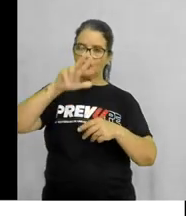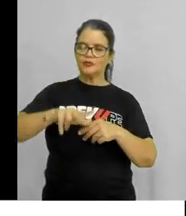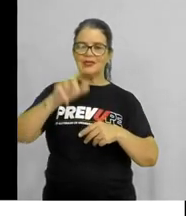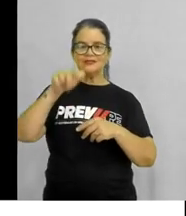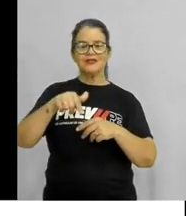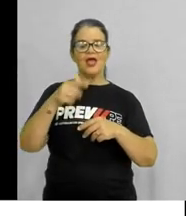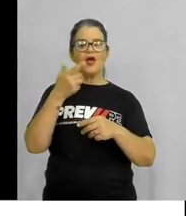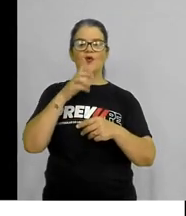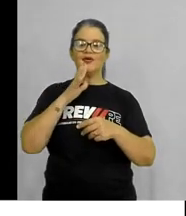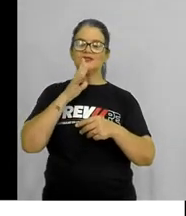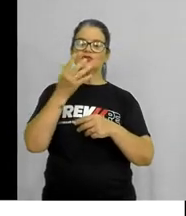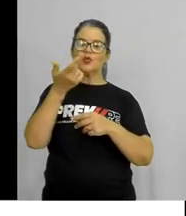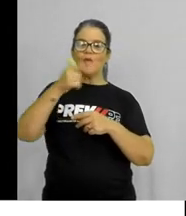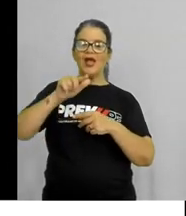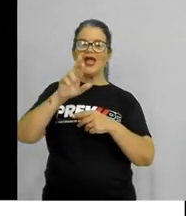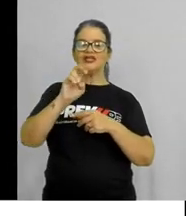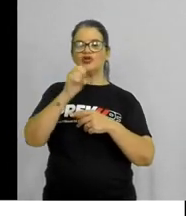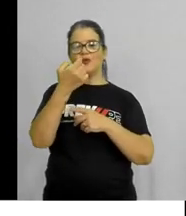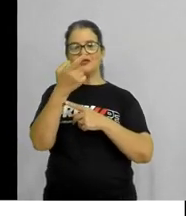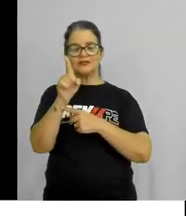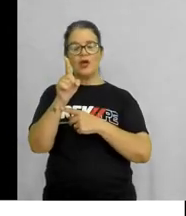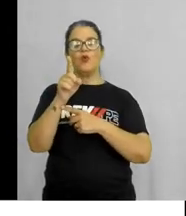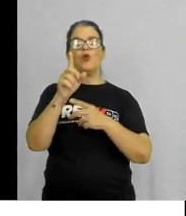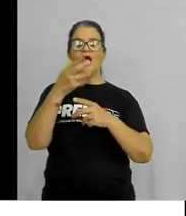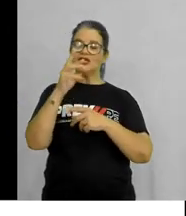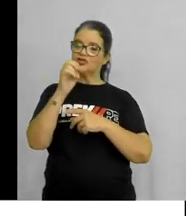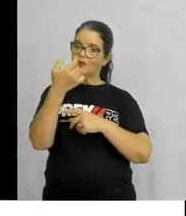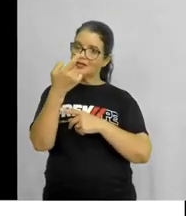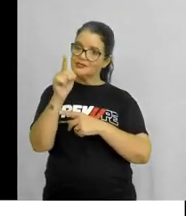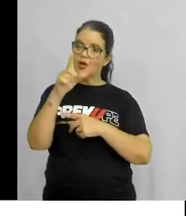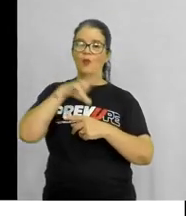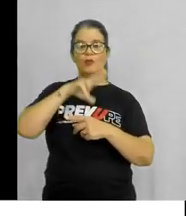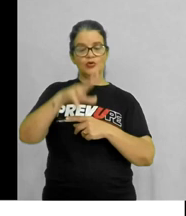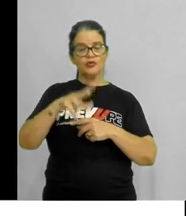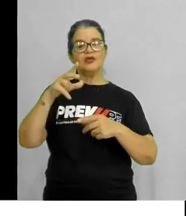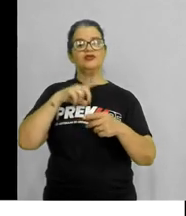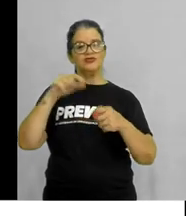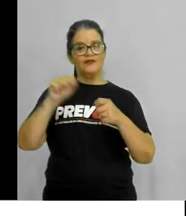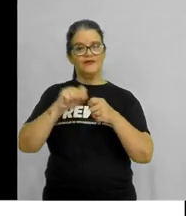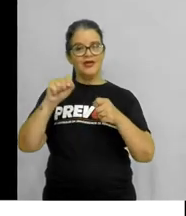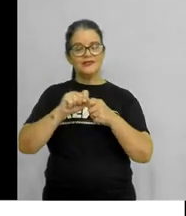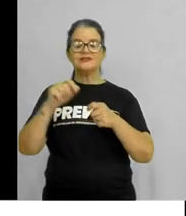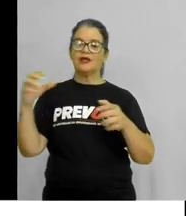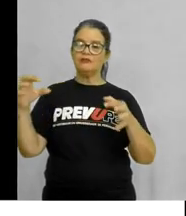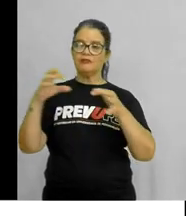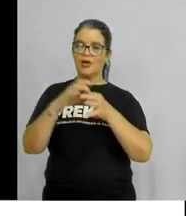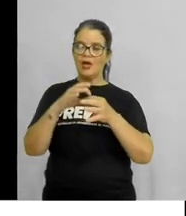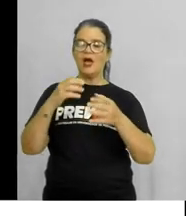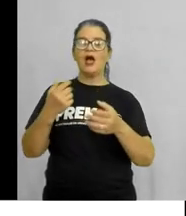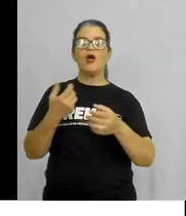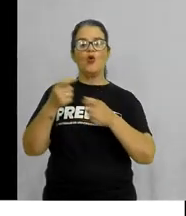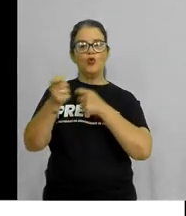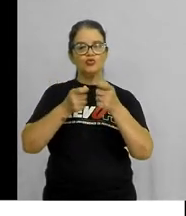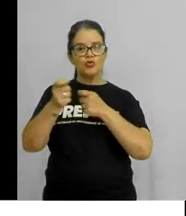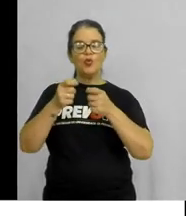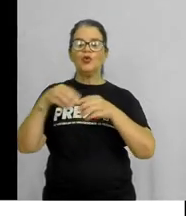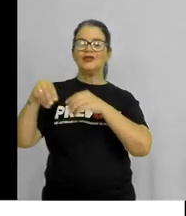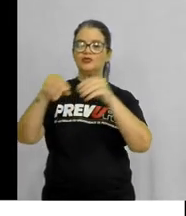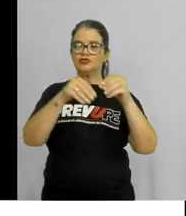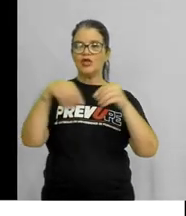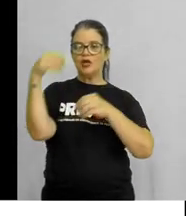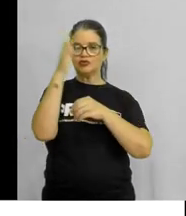a restauração Portugal procurou realizar acordos com os holandeses a fim de recuperar o controle dos territórios